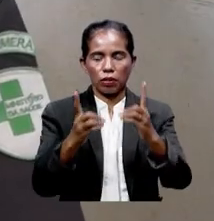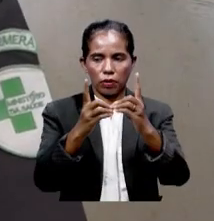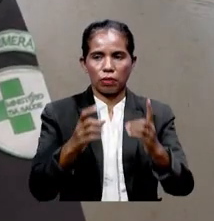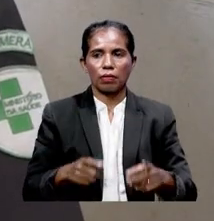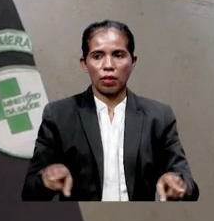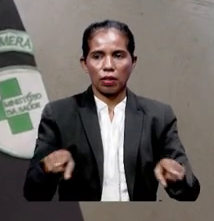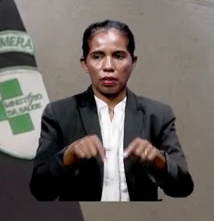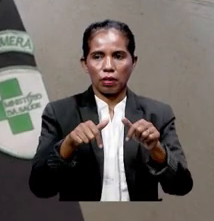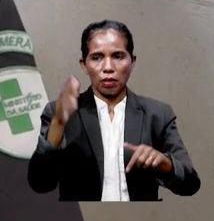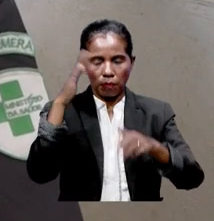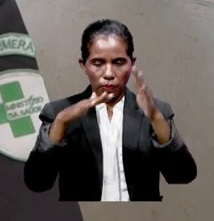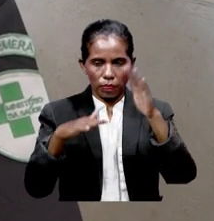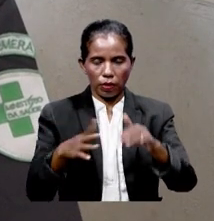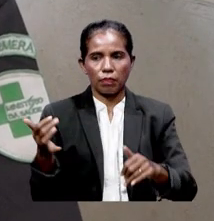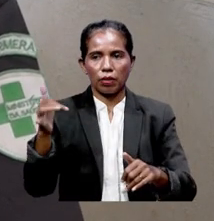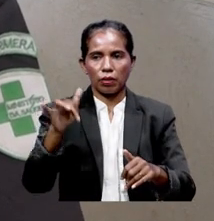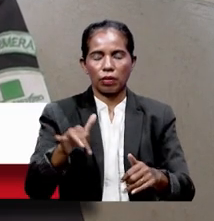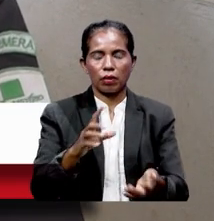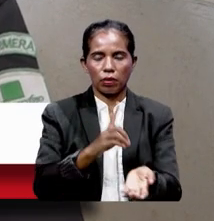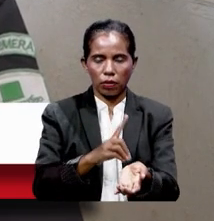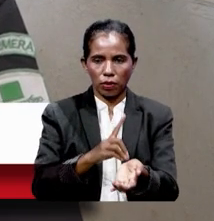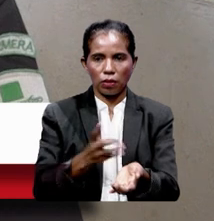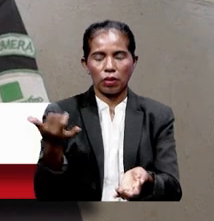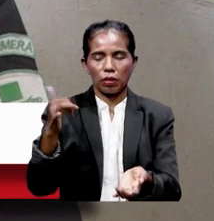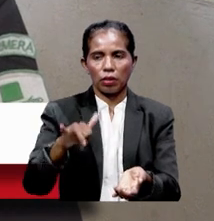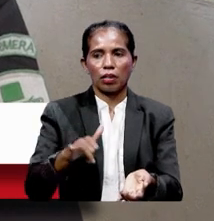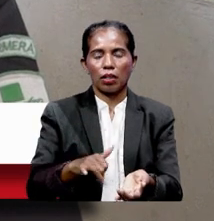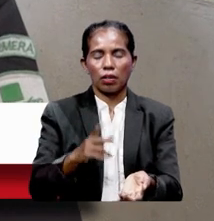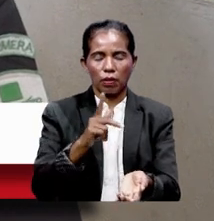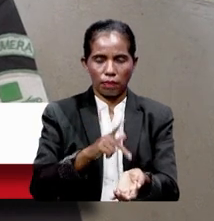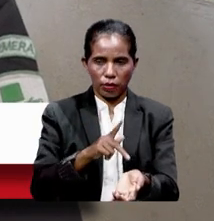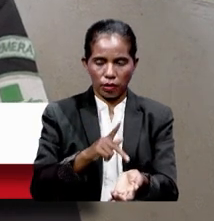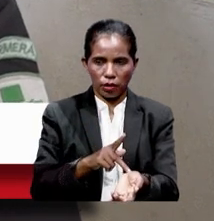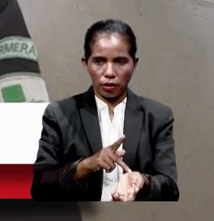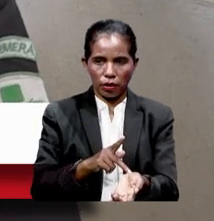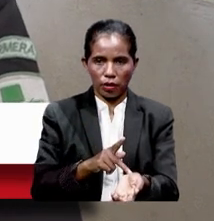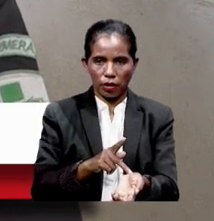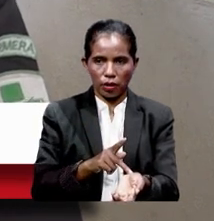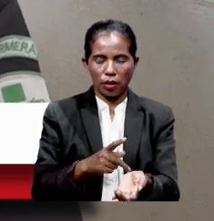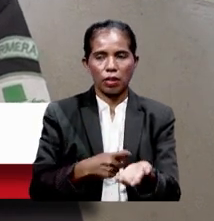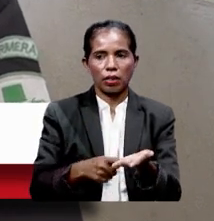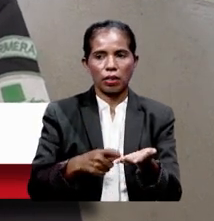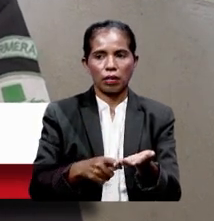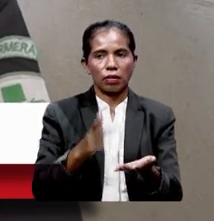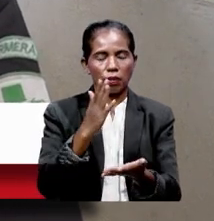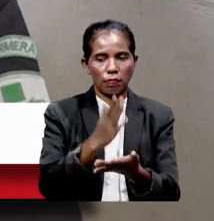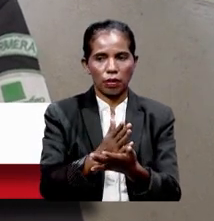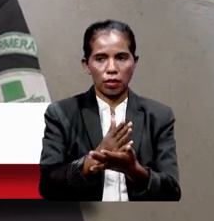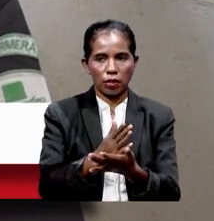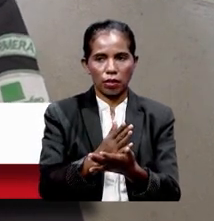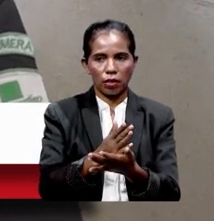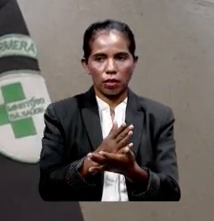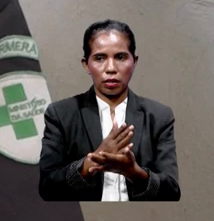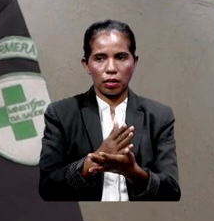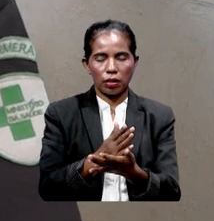ansane. Problema sira be médico. Agora a parteira sira be técnica agora parado o dia 30